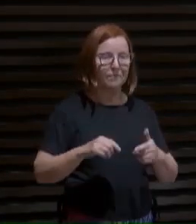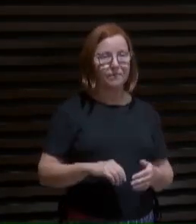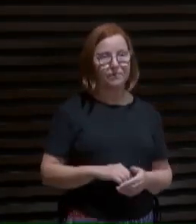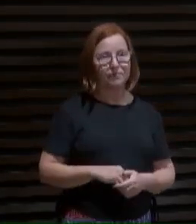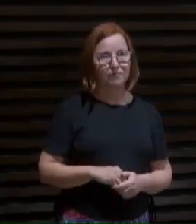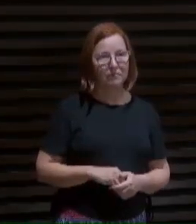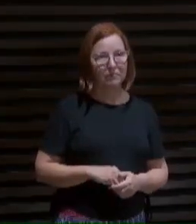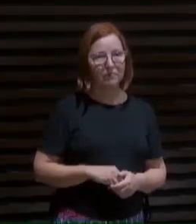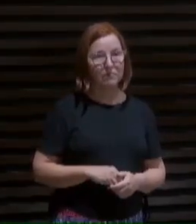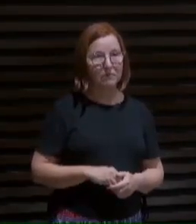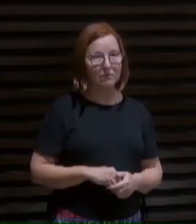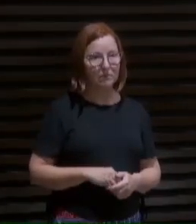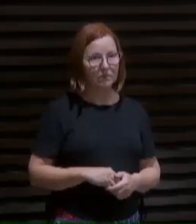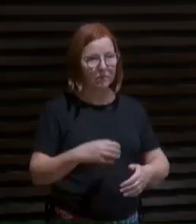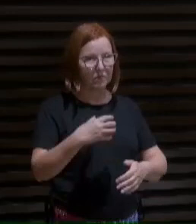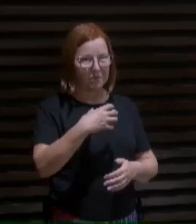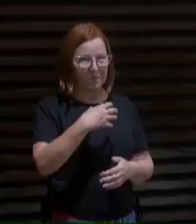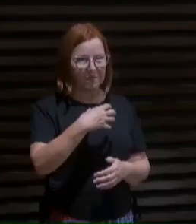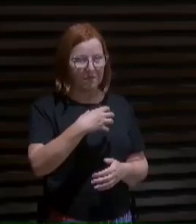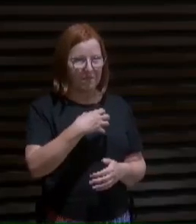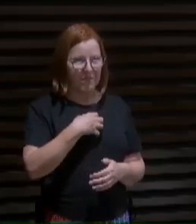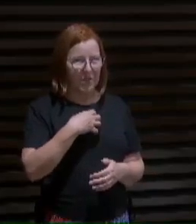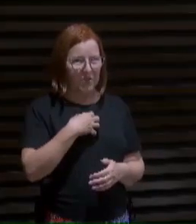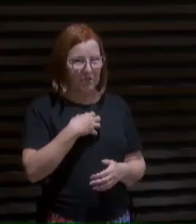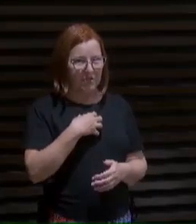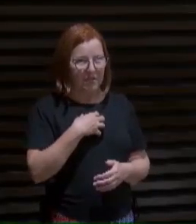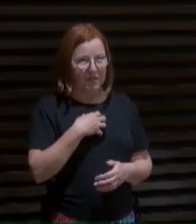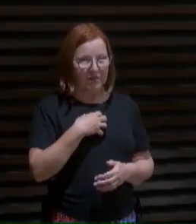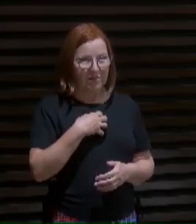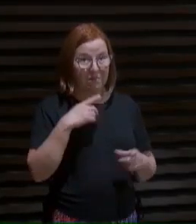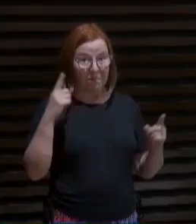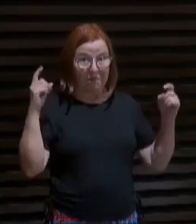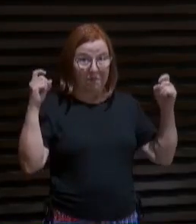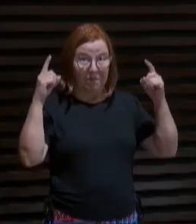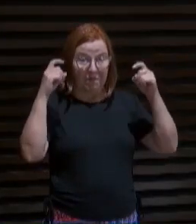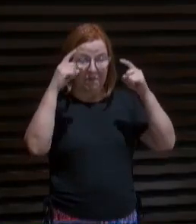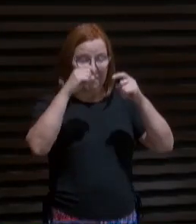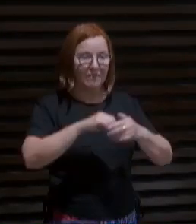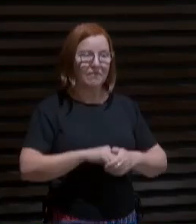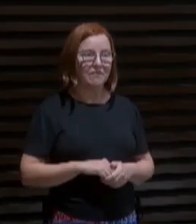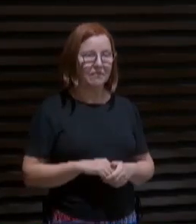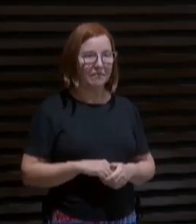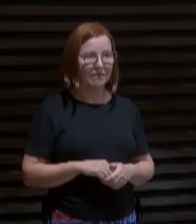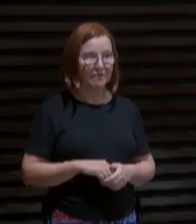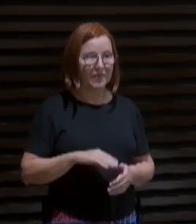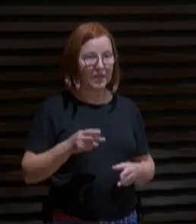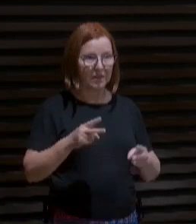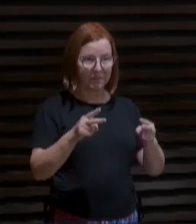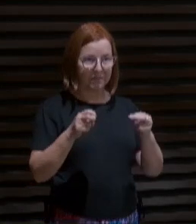De um modo muito feérico, feroz. E aqui nós vemos